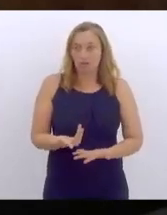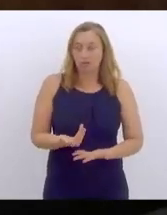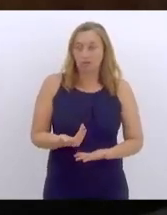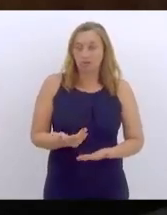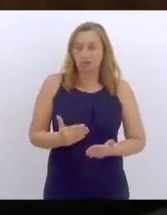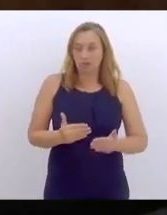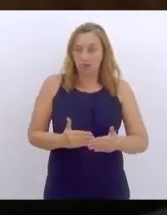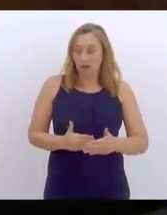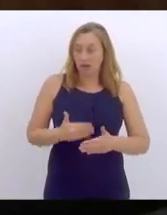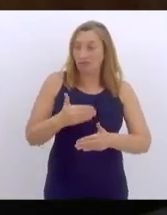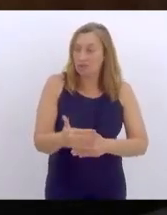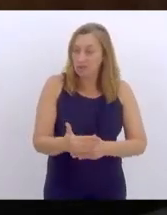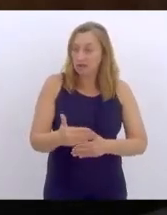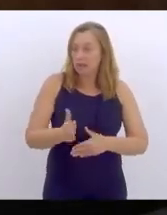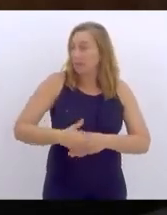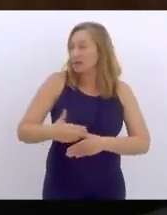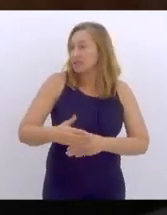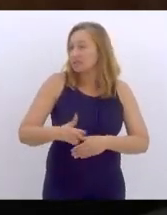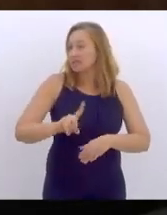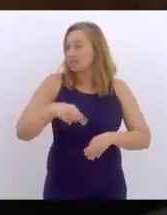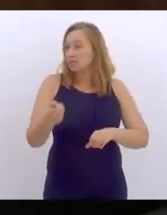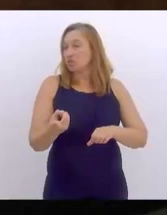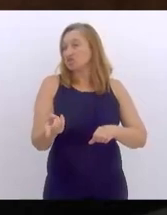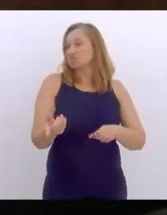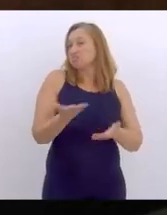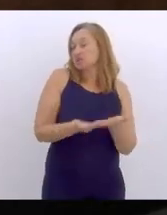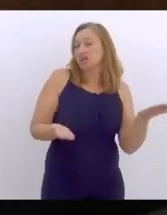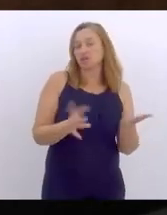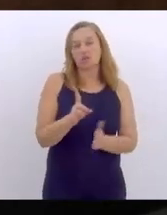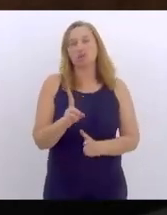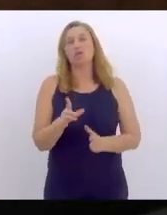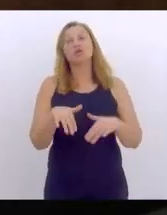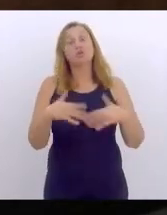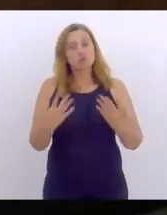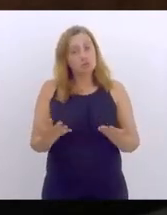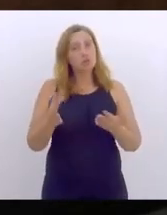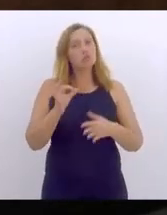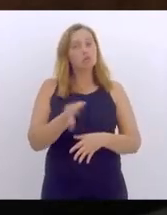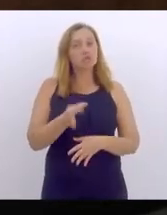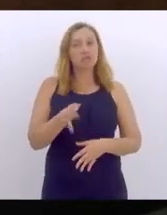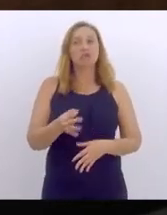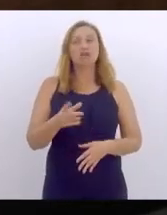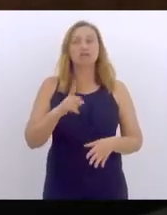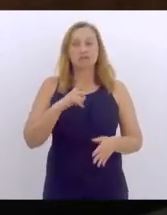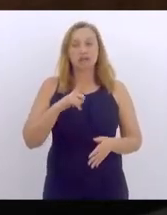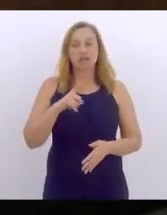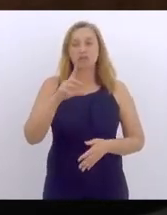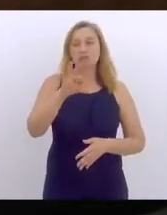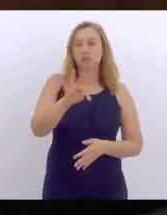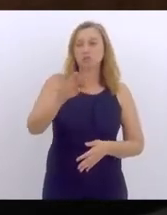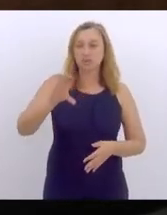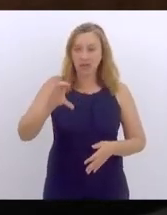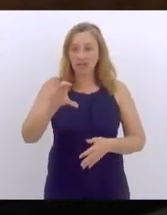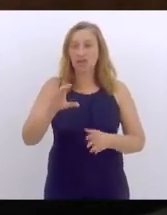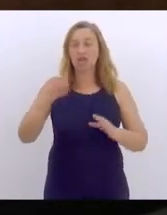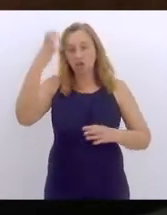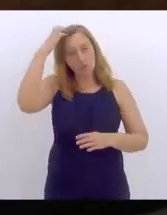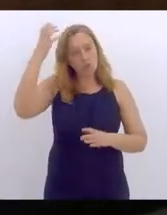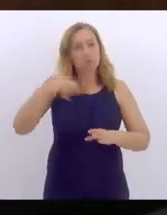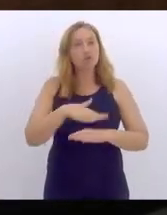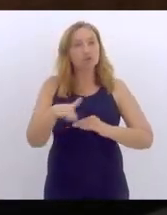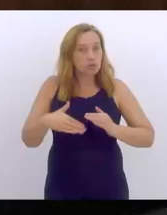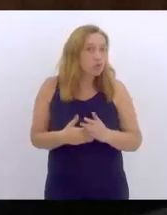avançar muito e perder tudo. Então, qual é o fato concreto? Tem um TAC injusto que penaliza todo mundo, que está em